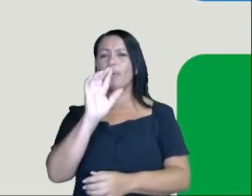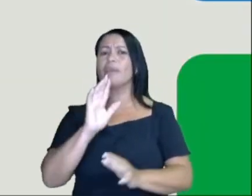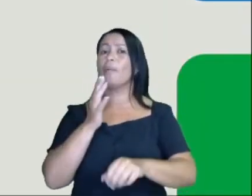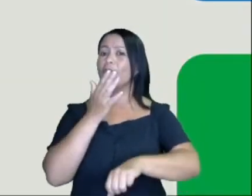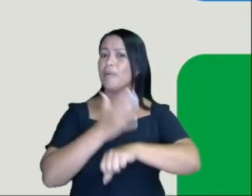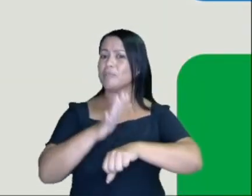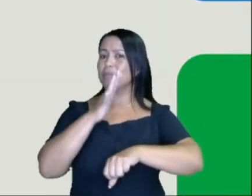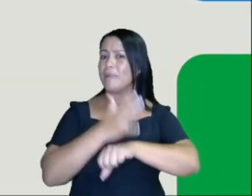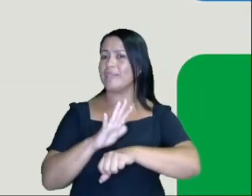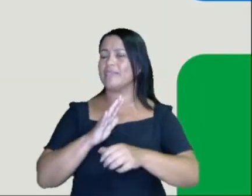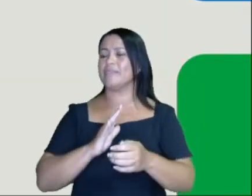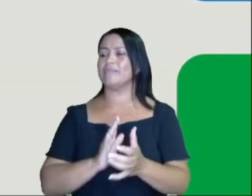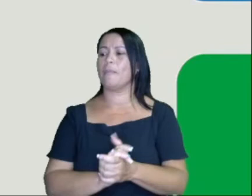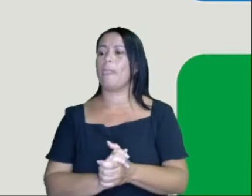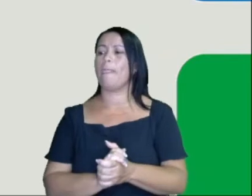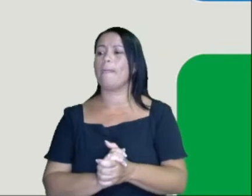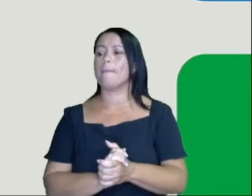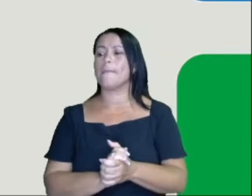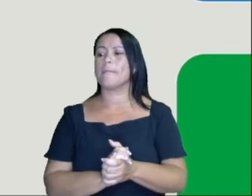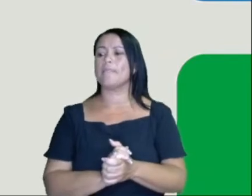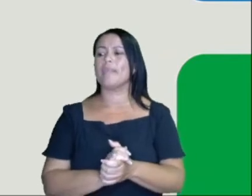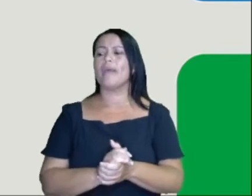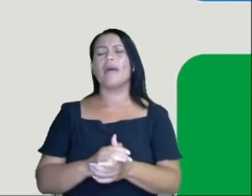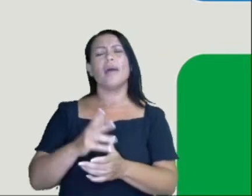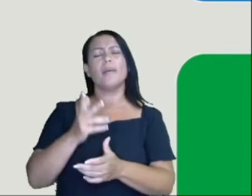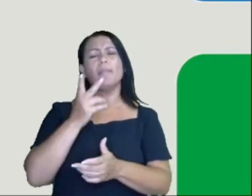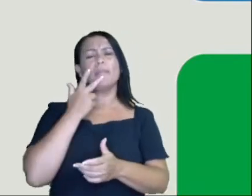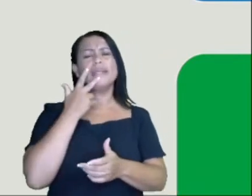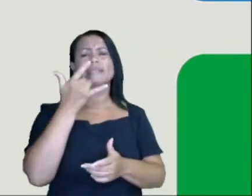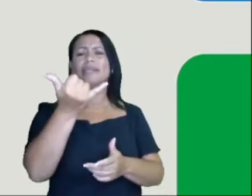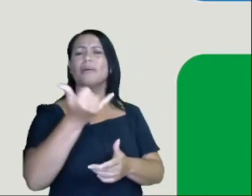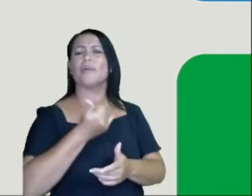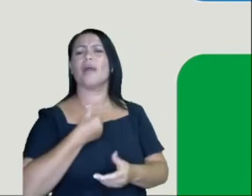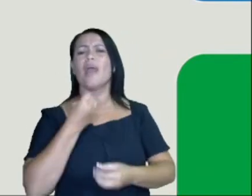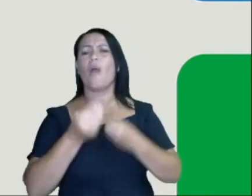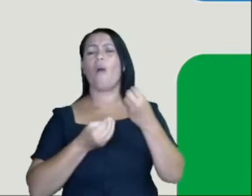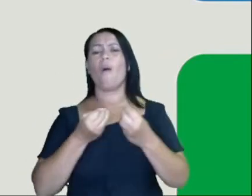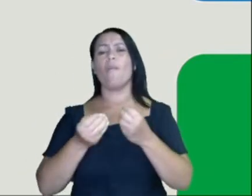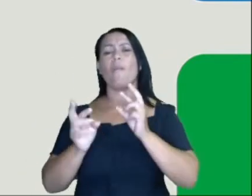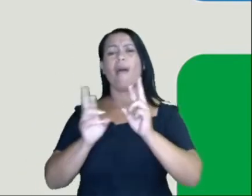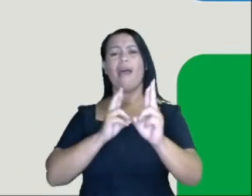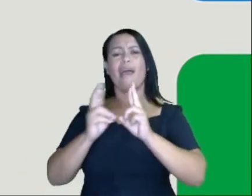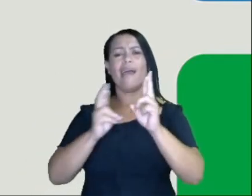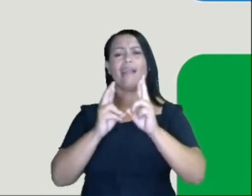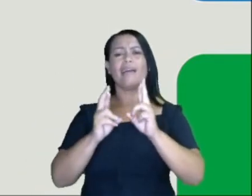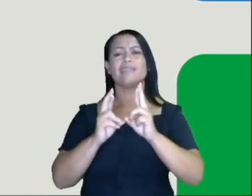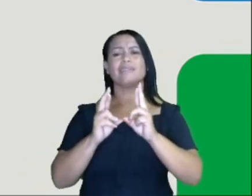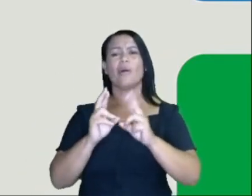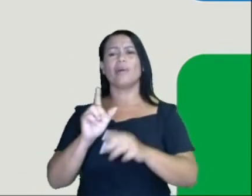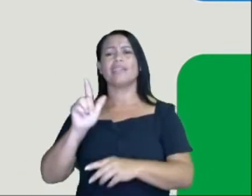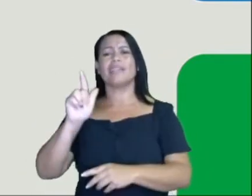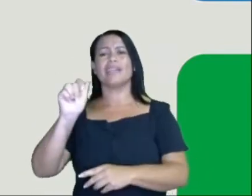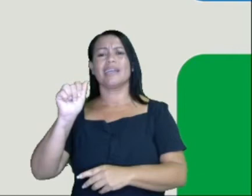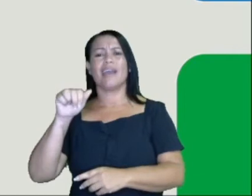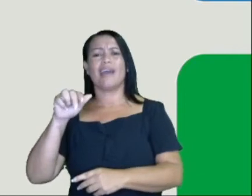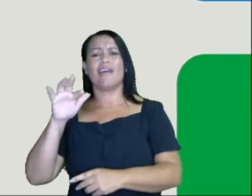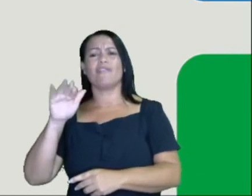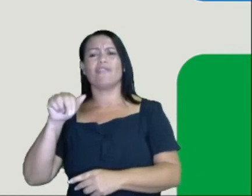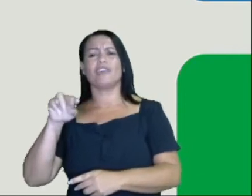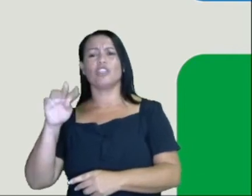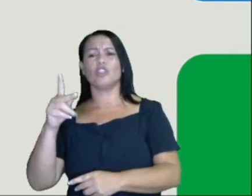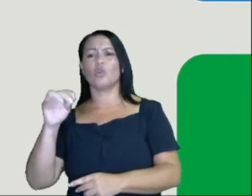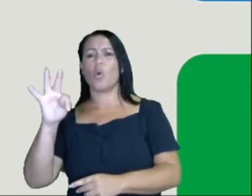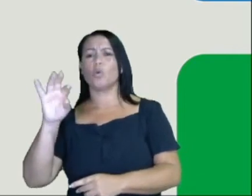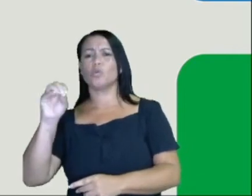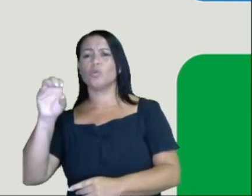praticar. Me digam aí, qual a relação entre gafanhotos e plantas? Esta é uma relação